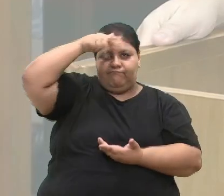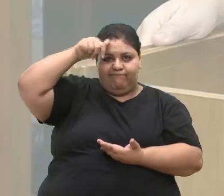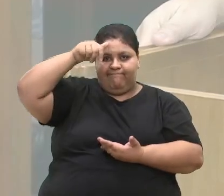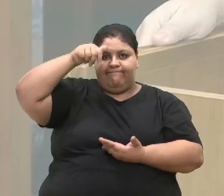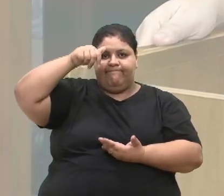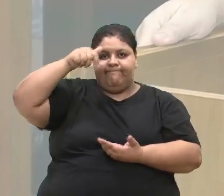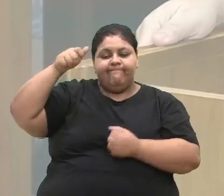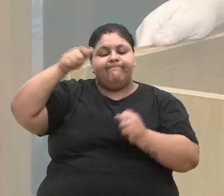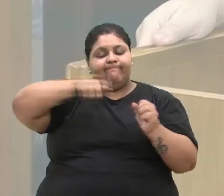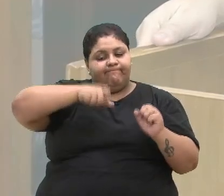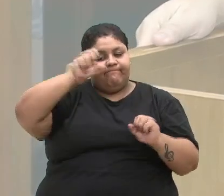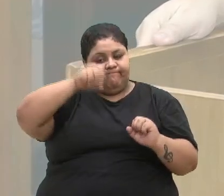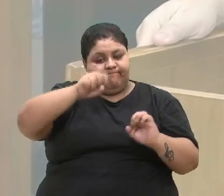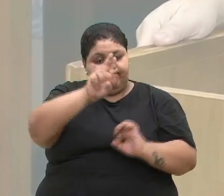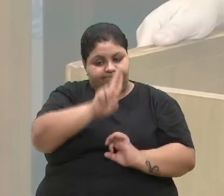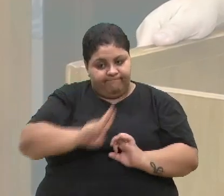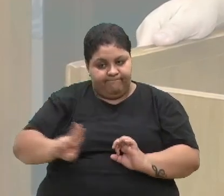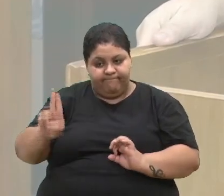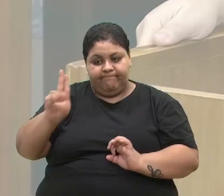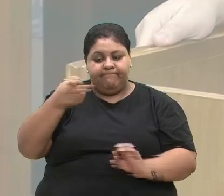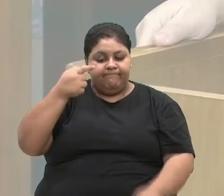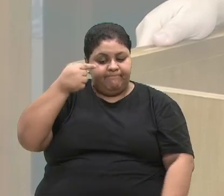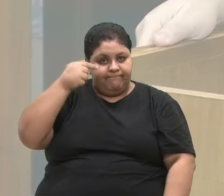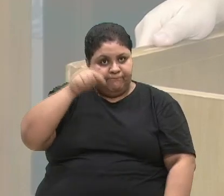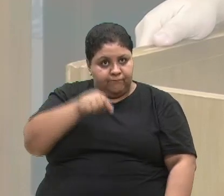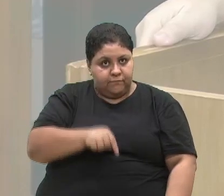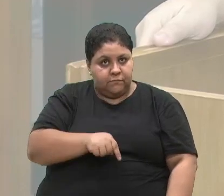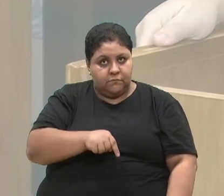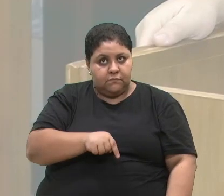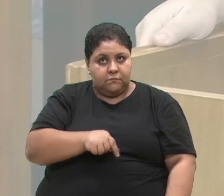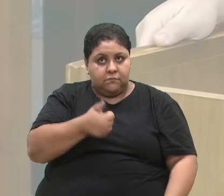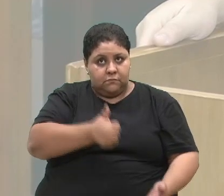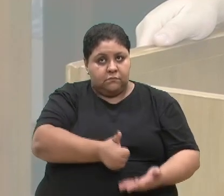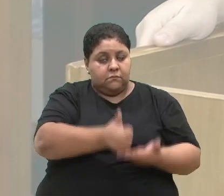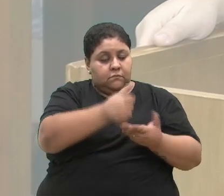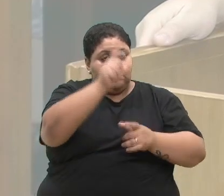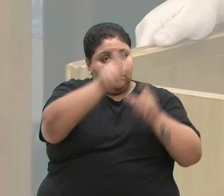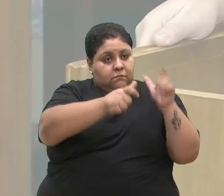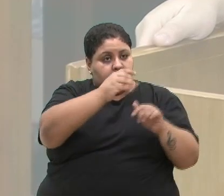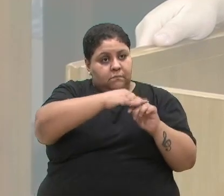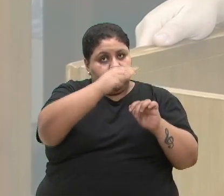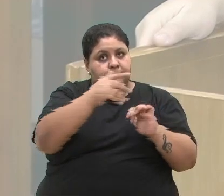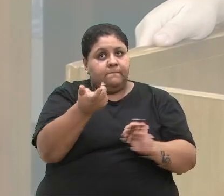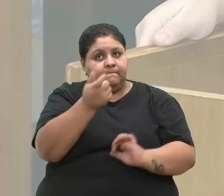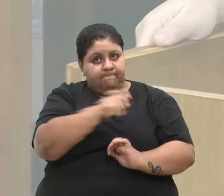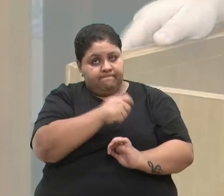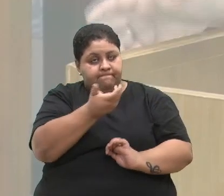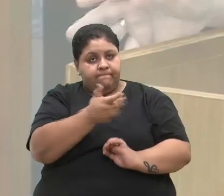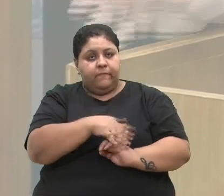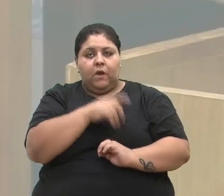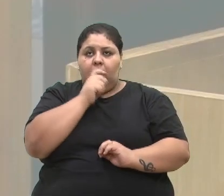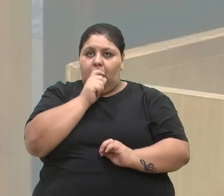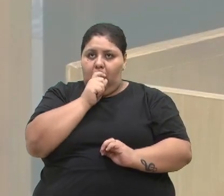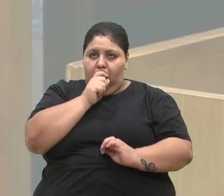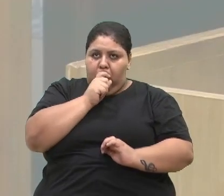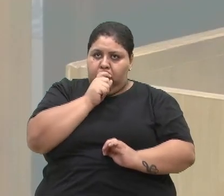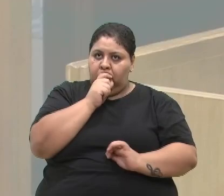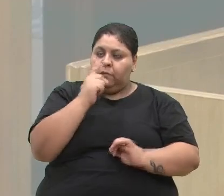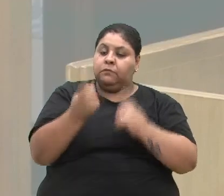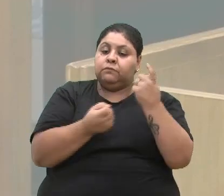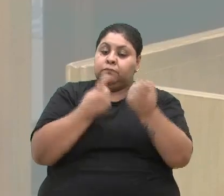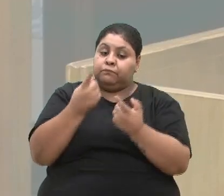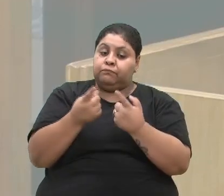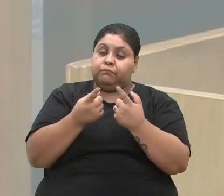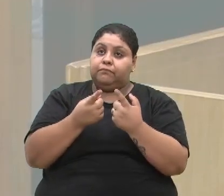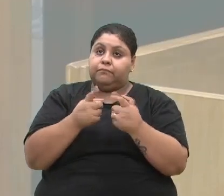sim ser usado esse fundo para benefício das pessoas que mais precisam. Então são algumas coisas que a